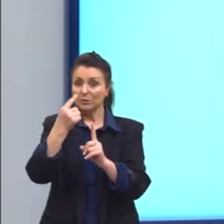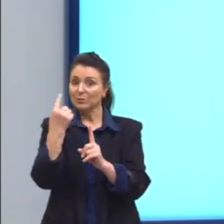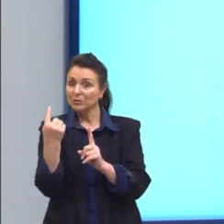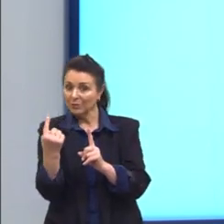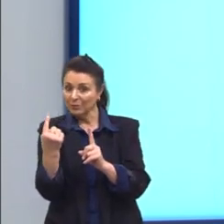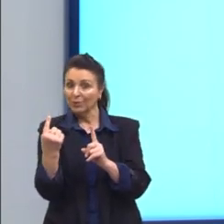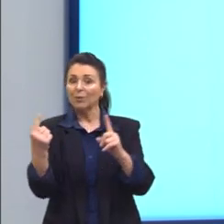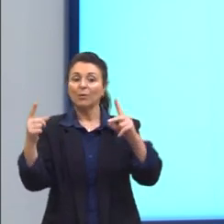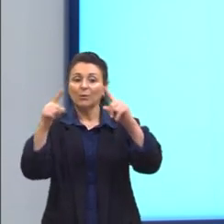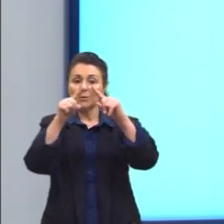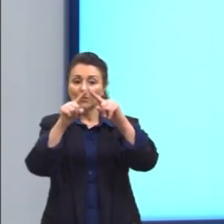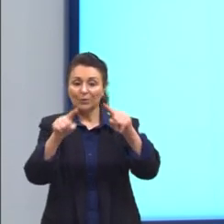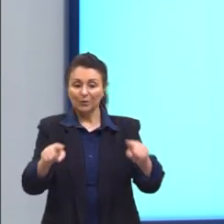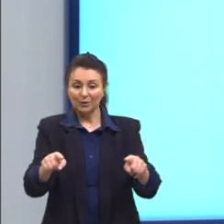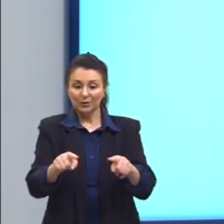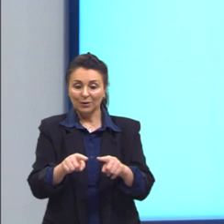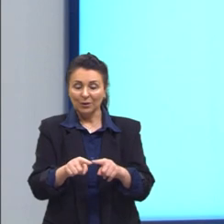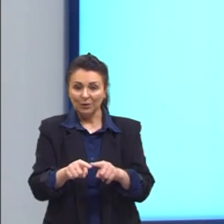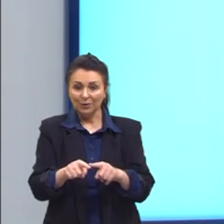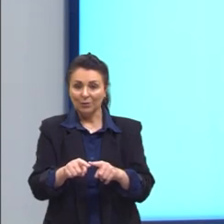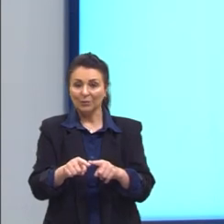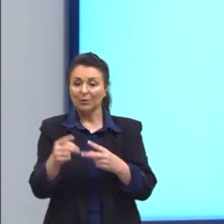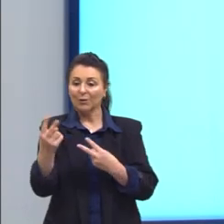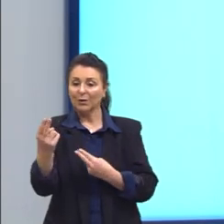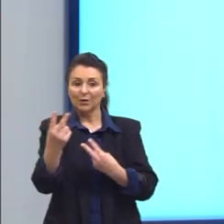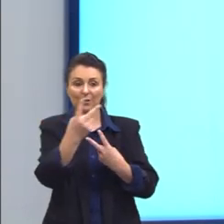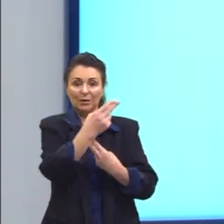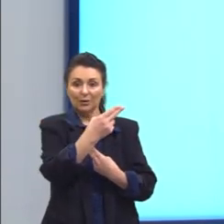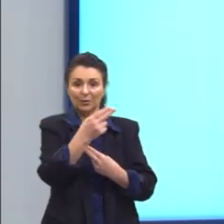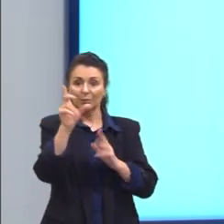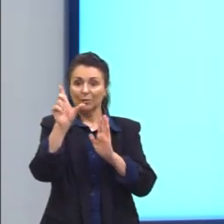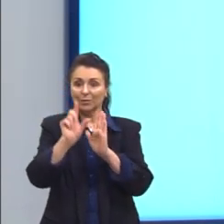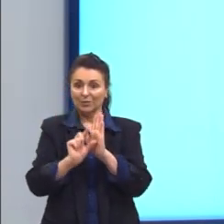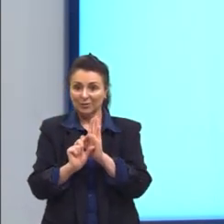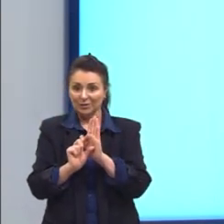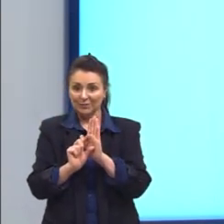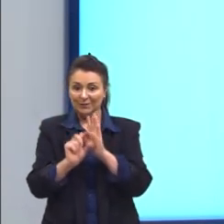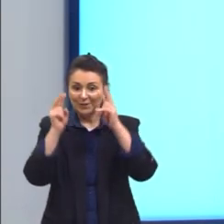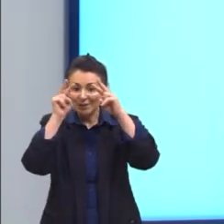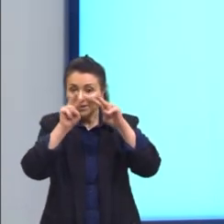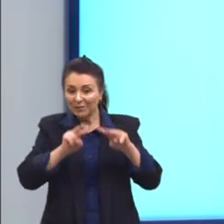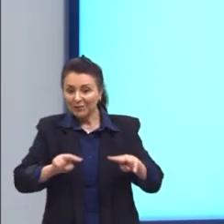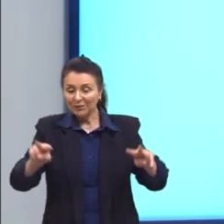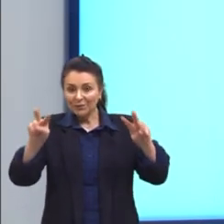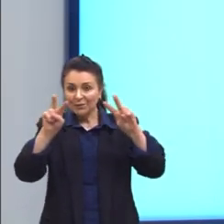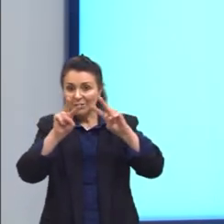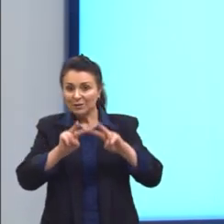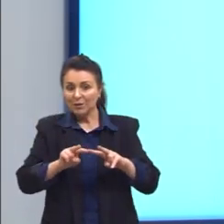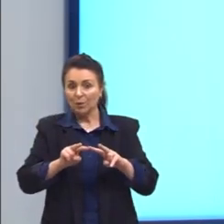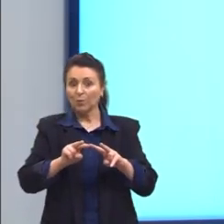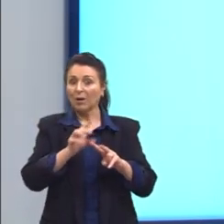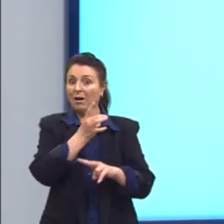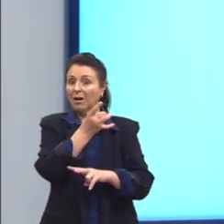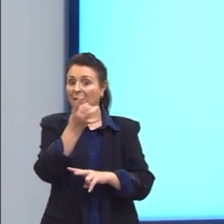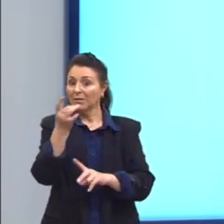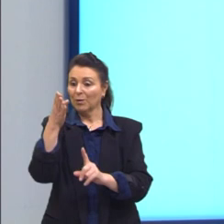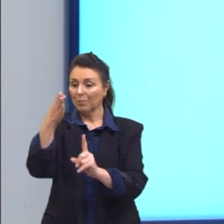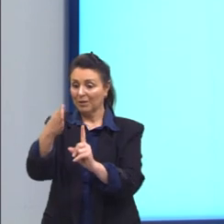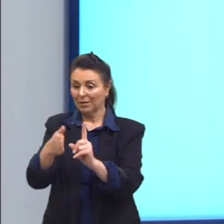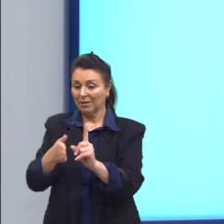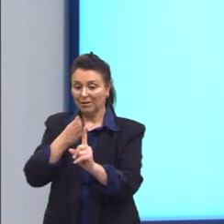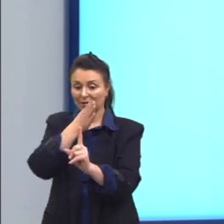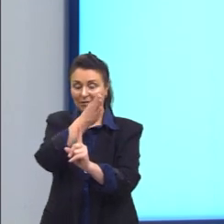também equilátero só que menor né Essa seria a visão de cada uma das faces